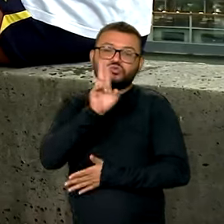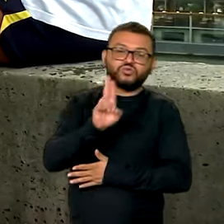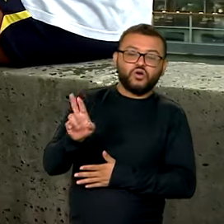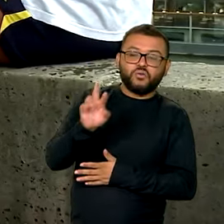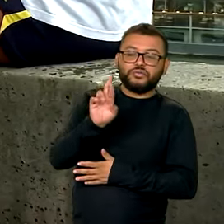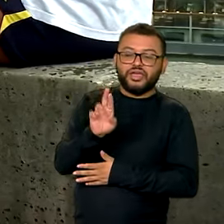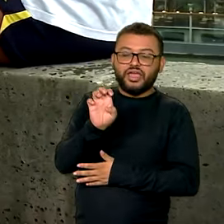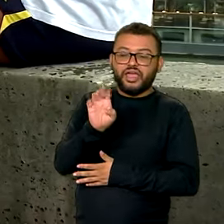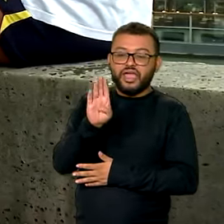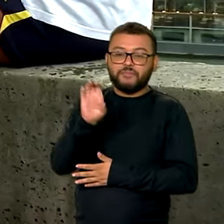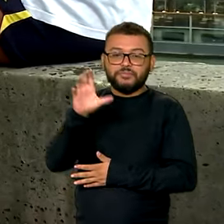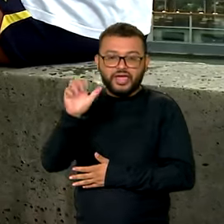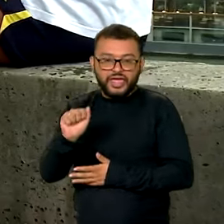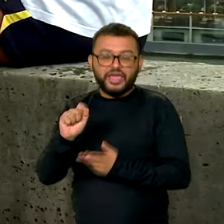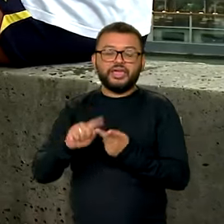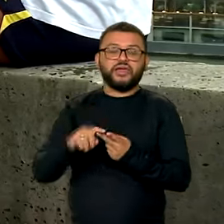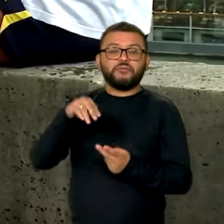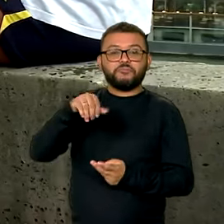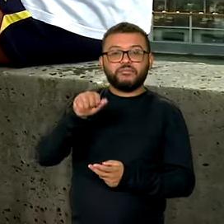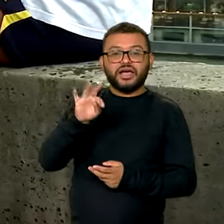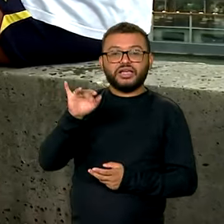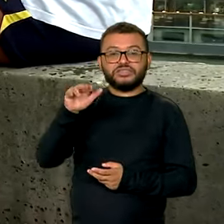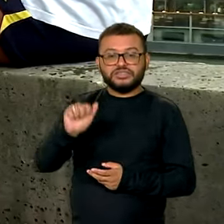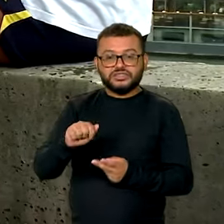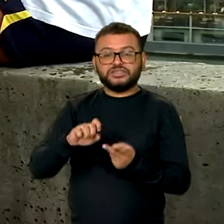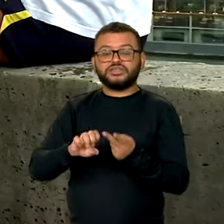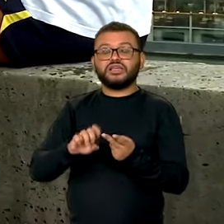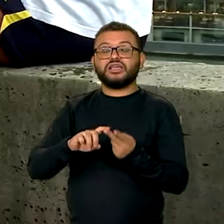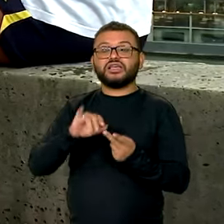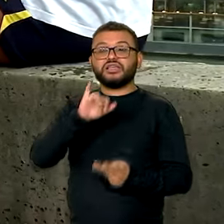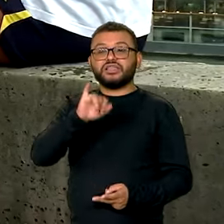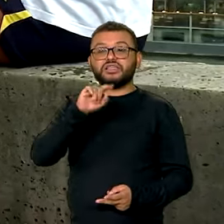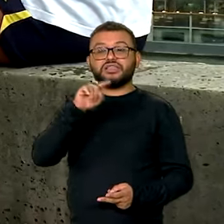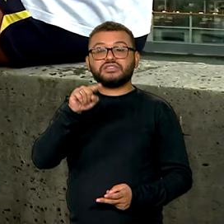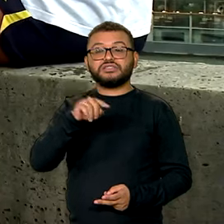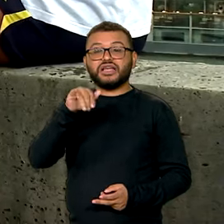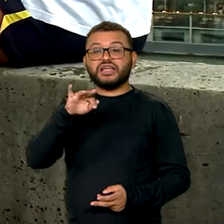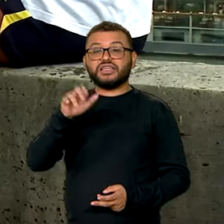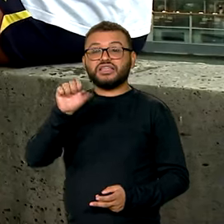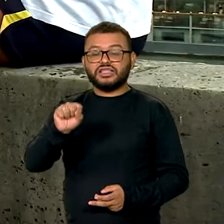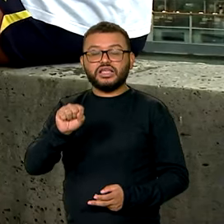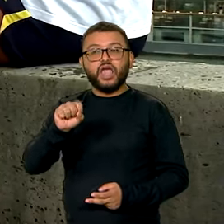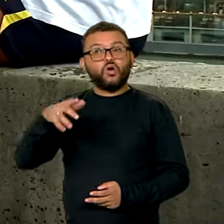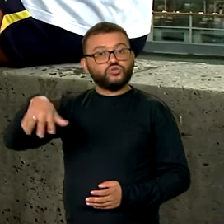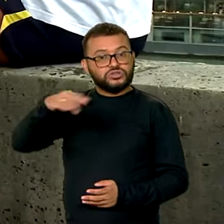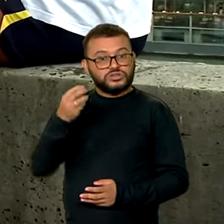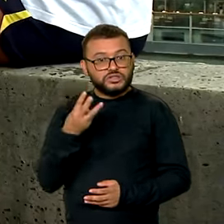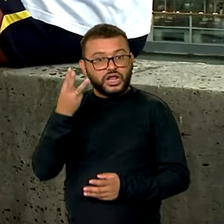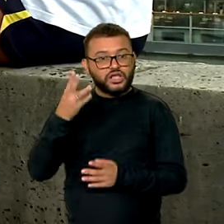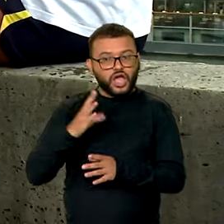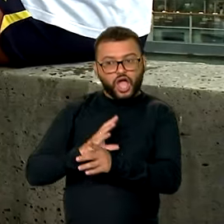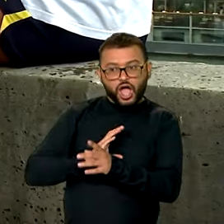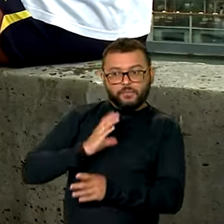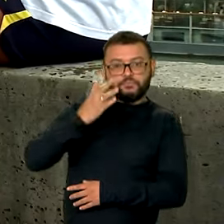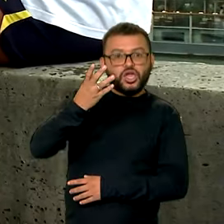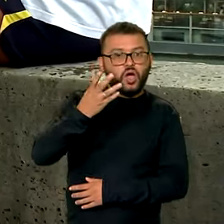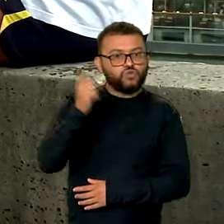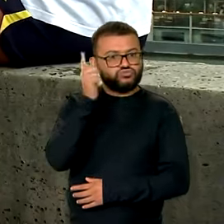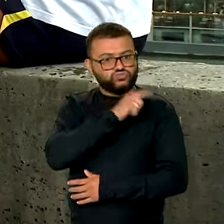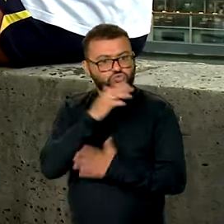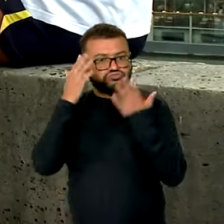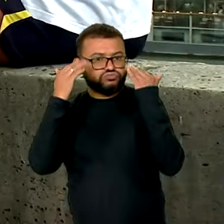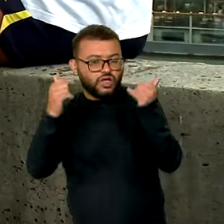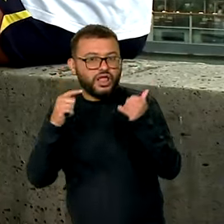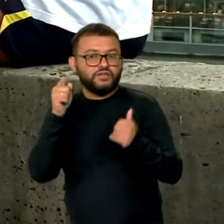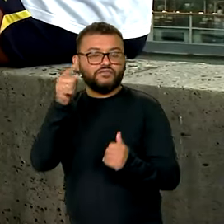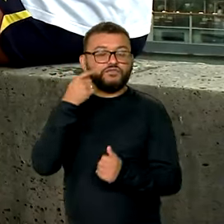como Rebeca Andrade, Martine Grael, Isaquias Queiroz e Bia Ferreira, campeões olímpicos e com uma carreira de sucesso